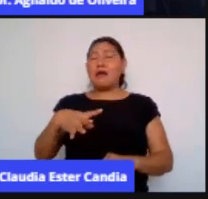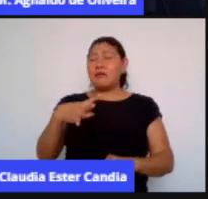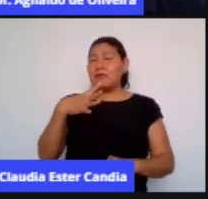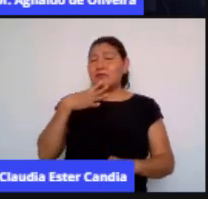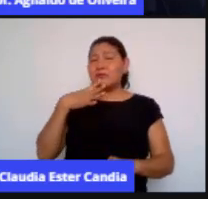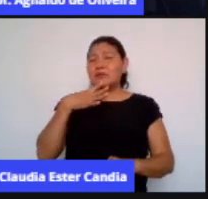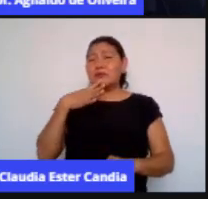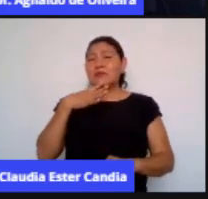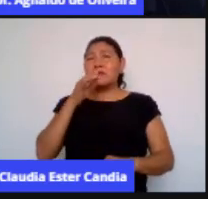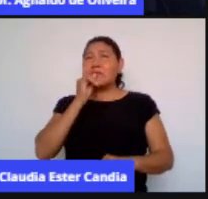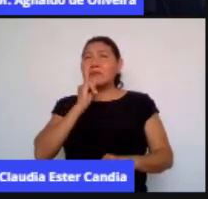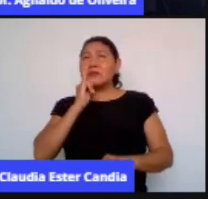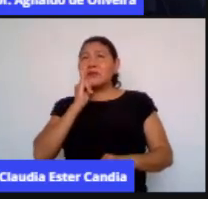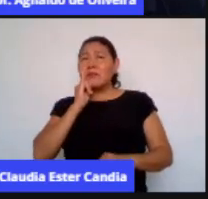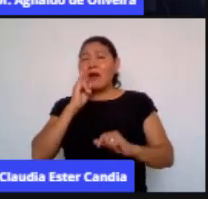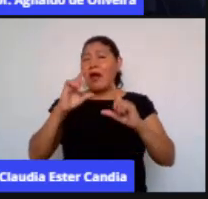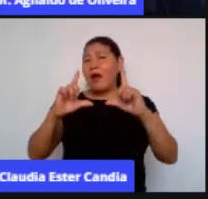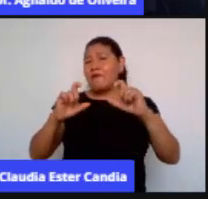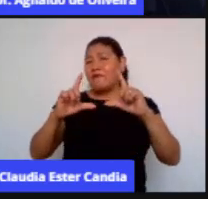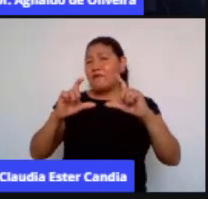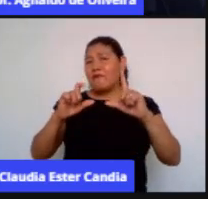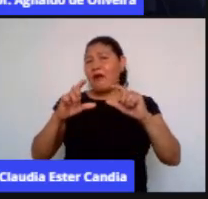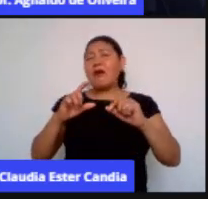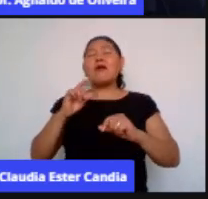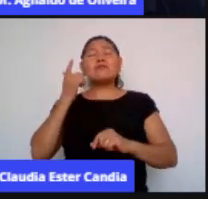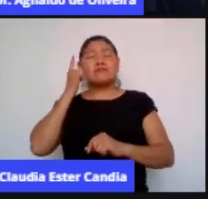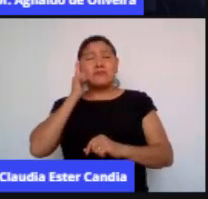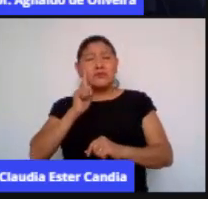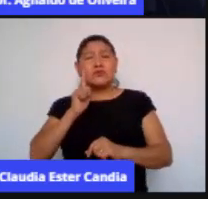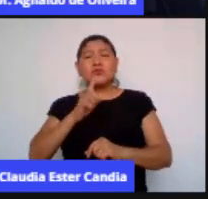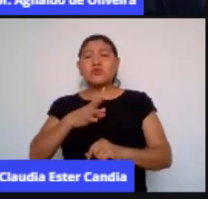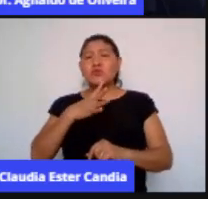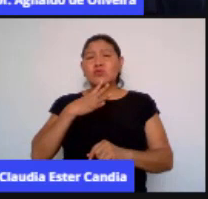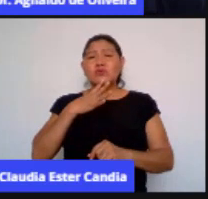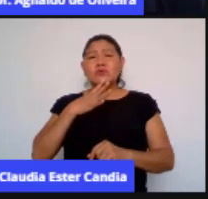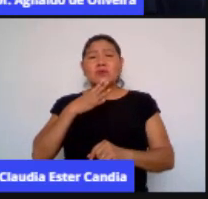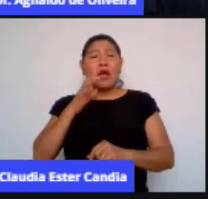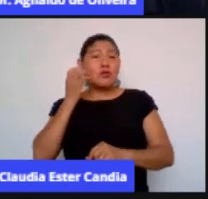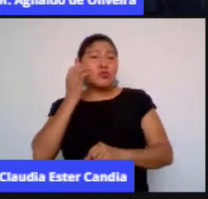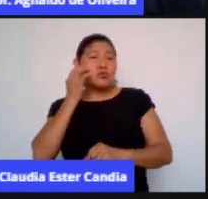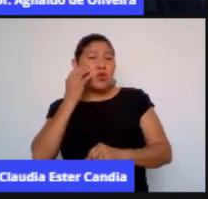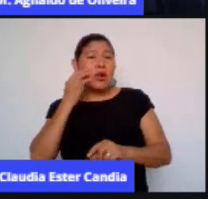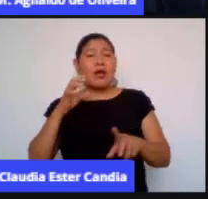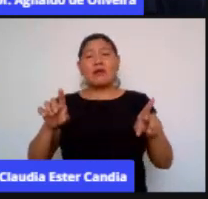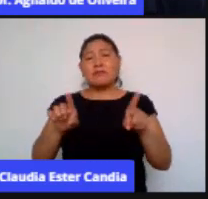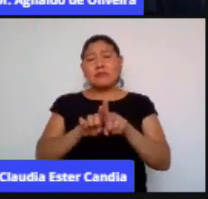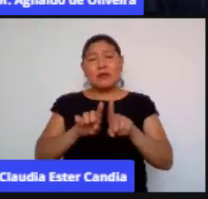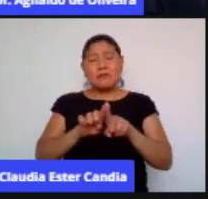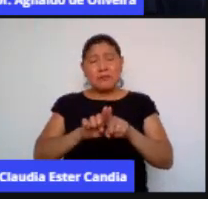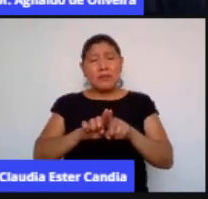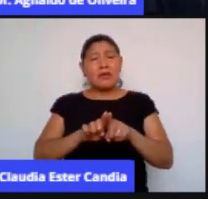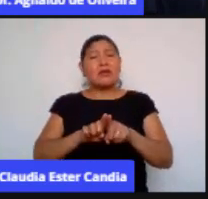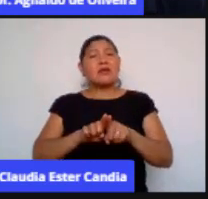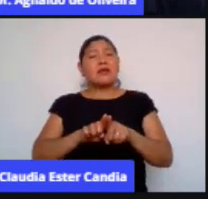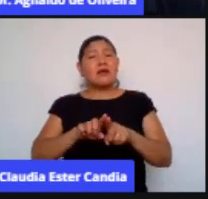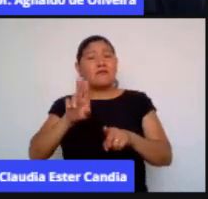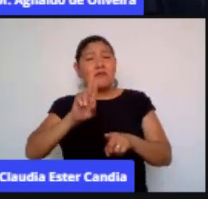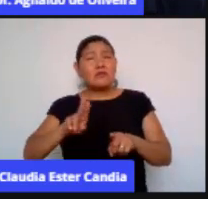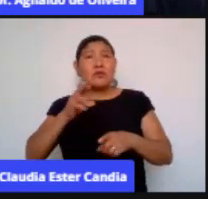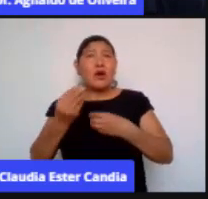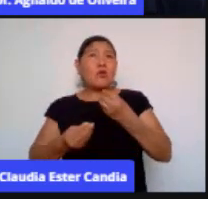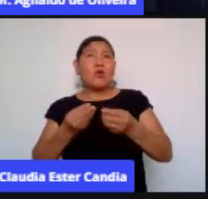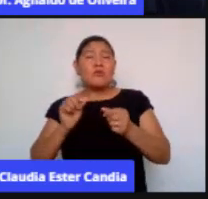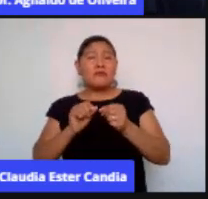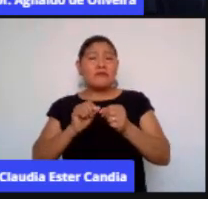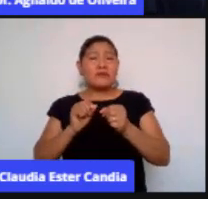tão perfeitas, né? Então, se eu pegasse aqui para vocês, né, pedisse lá um terço ou um quinto dessa barra de chocolate, será que se eu dividisse